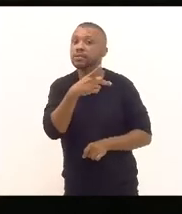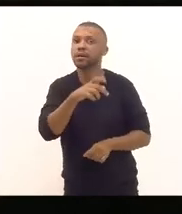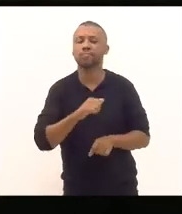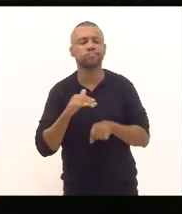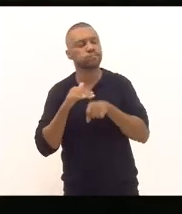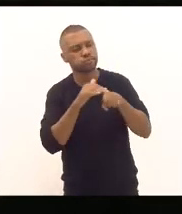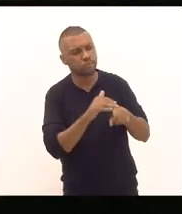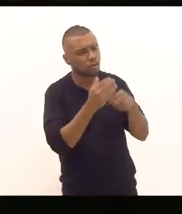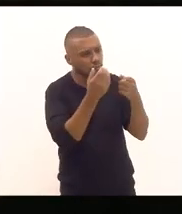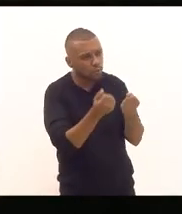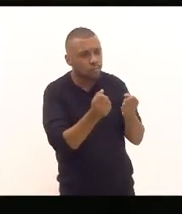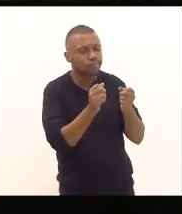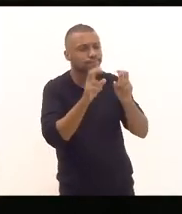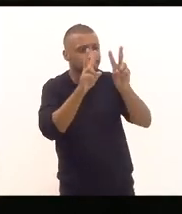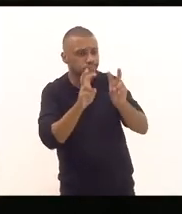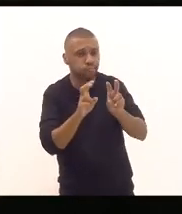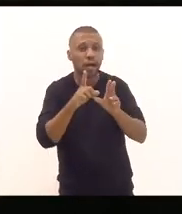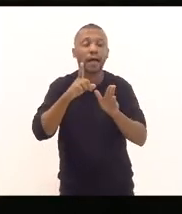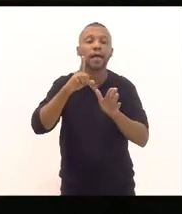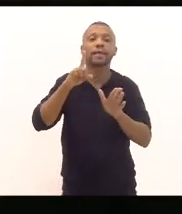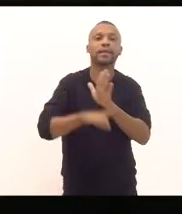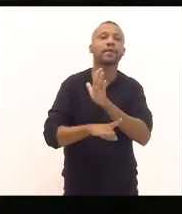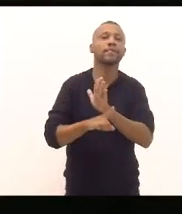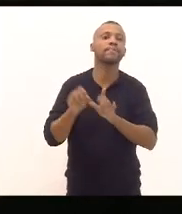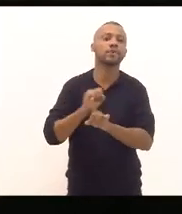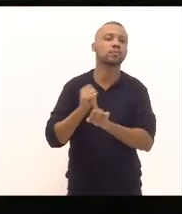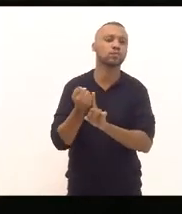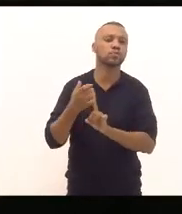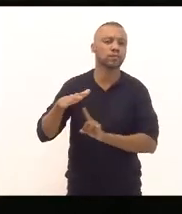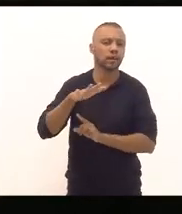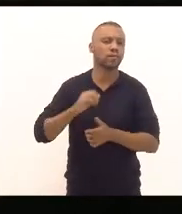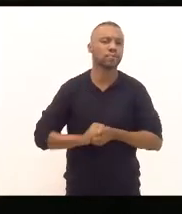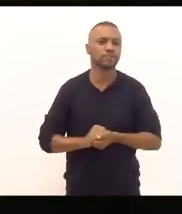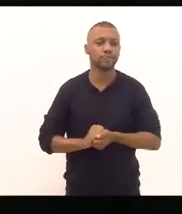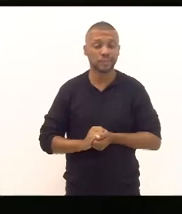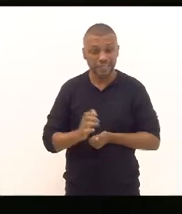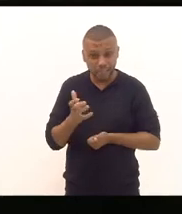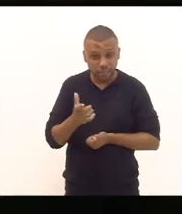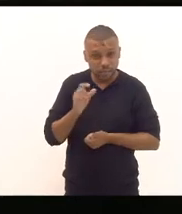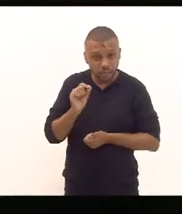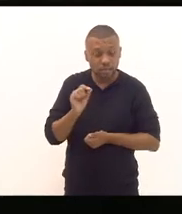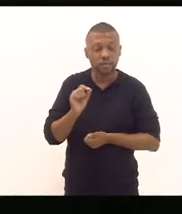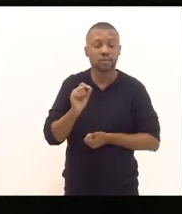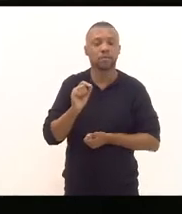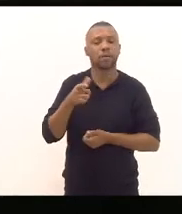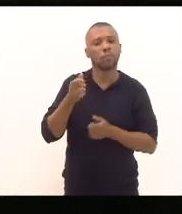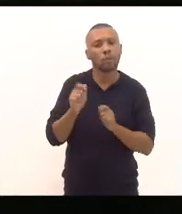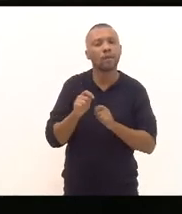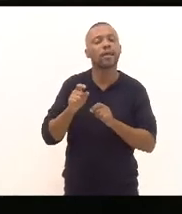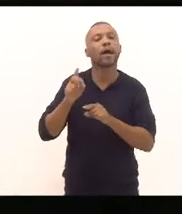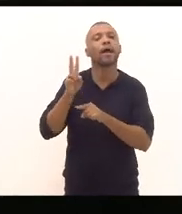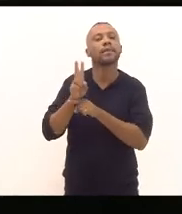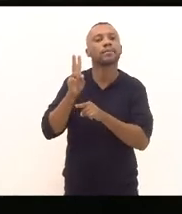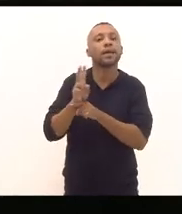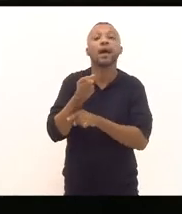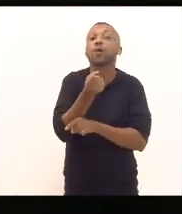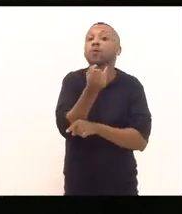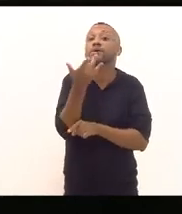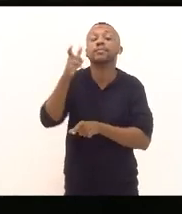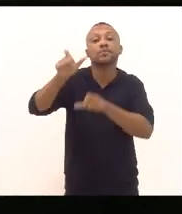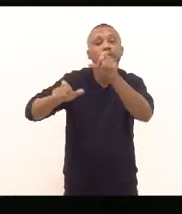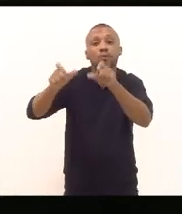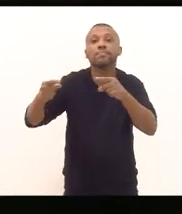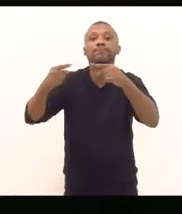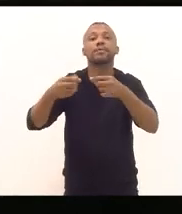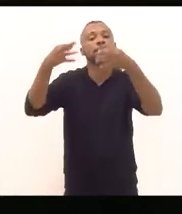vamos discutir essa questão da pressão social nós queremos que atenção só existem que possa atender um número exato das pessoas que